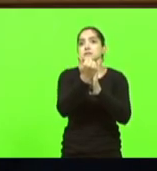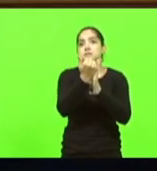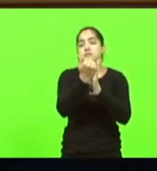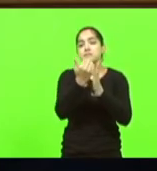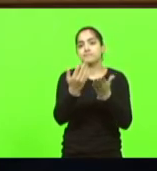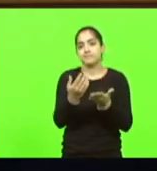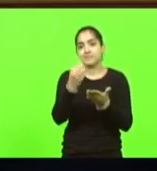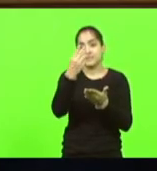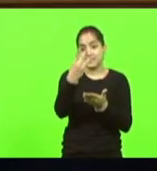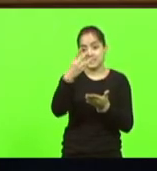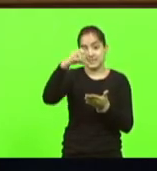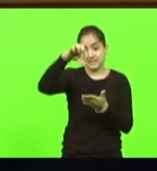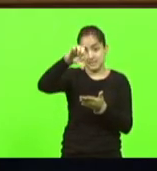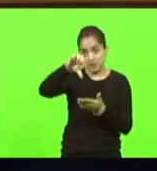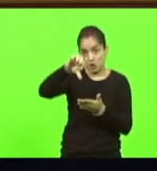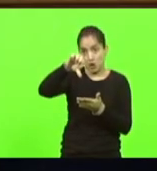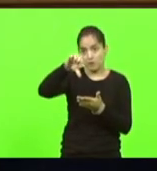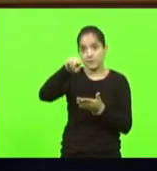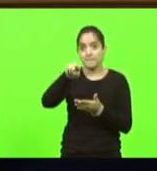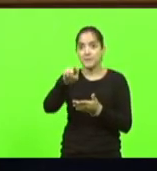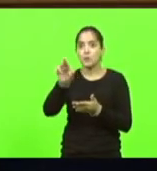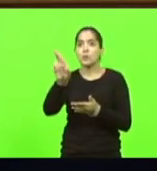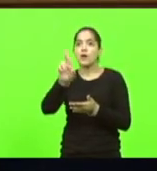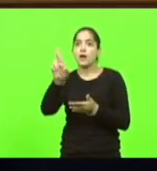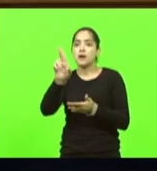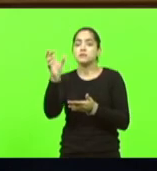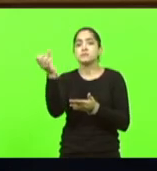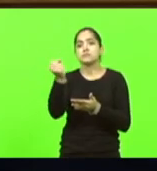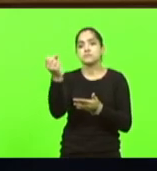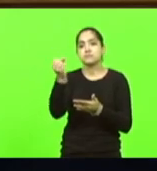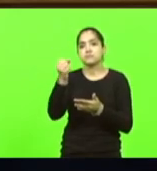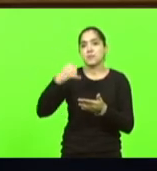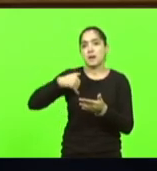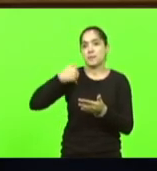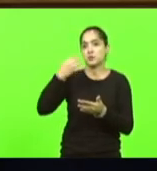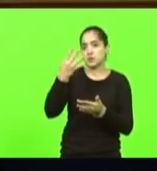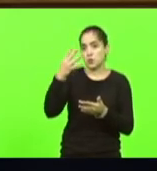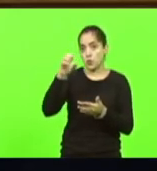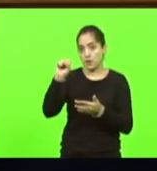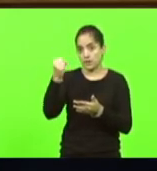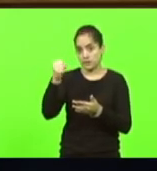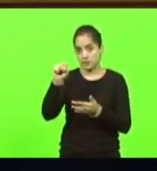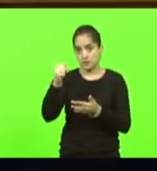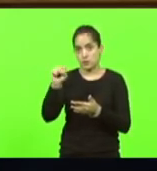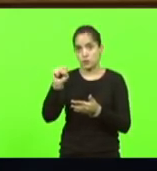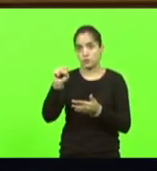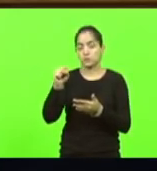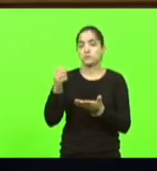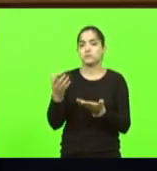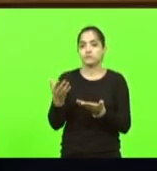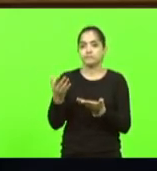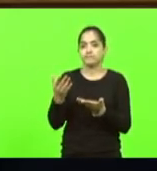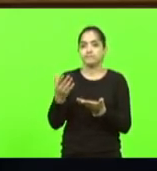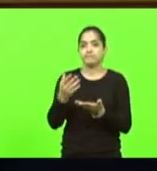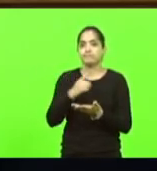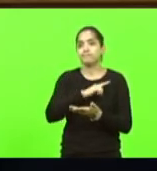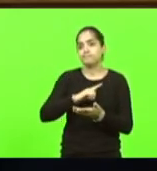ganhar 39.000 reais aposentado aos 48 anos de idade um garoto